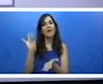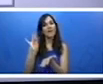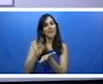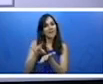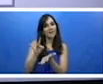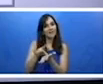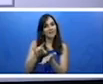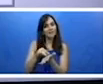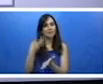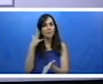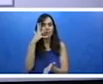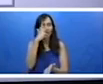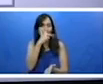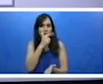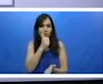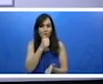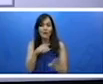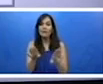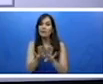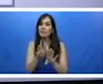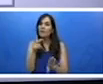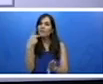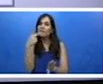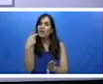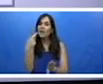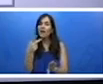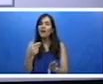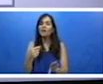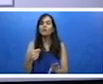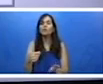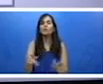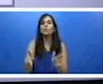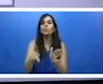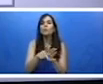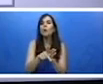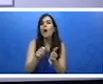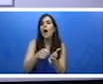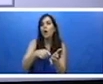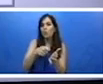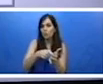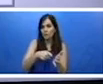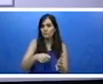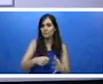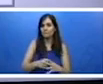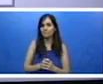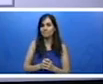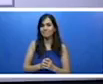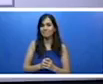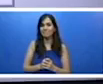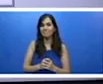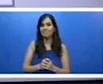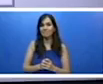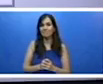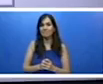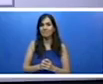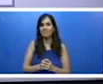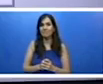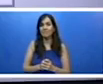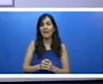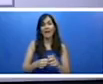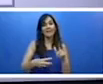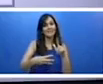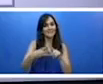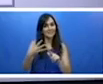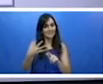o autor, que é o Murilo Rubião, no caso das aulas de leitura. Termos qualificativos, no caso da terceira